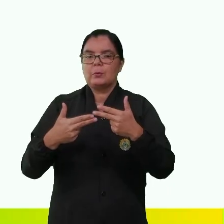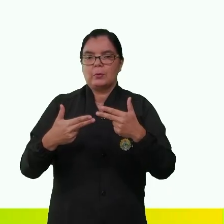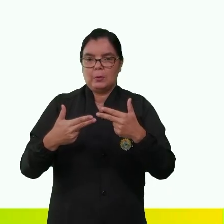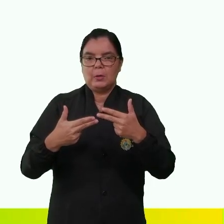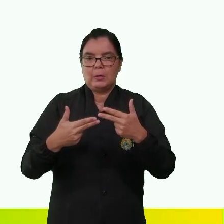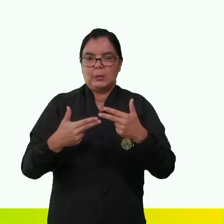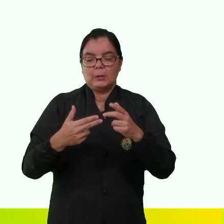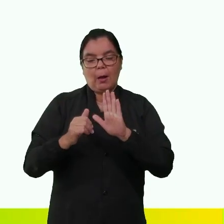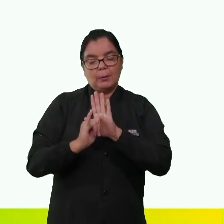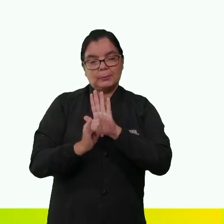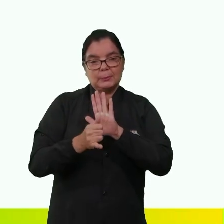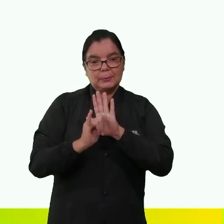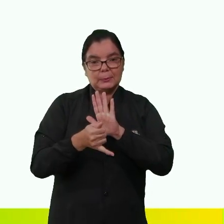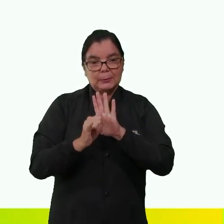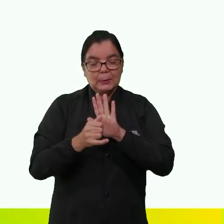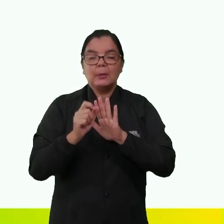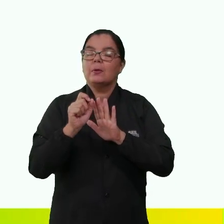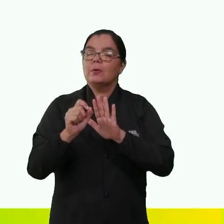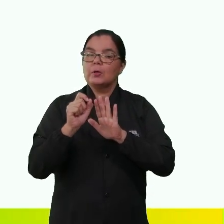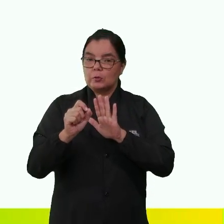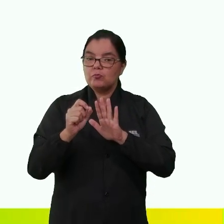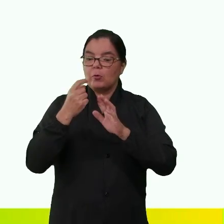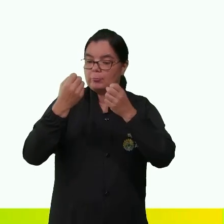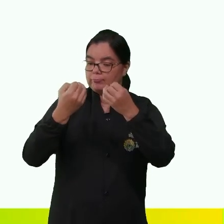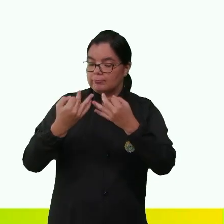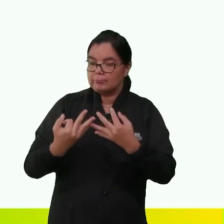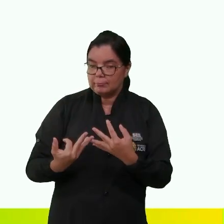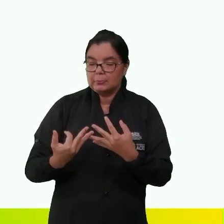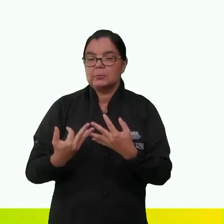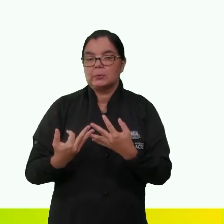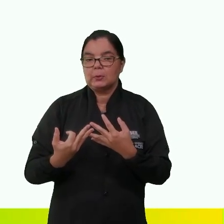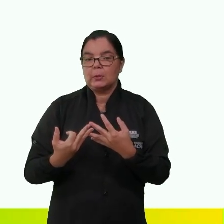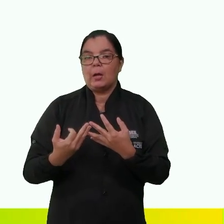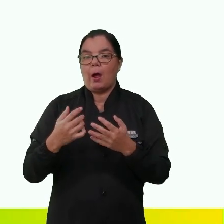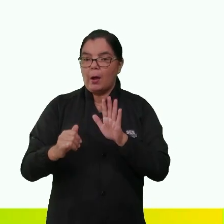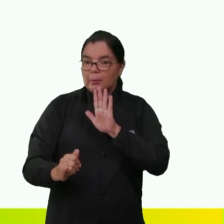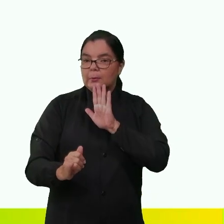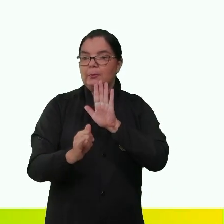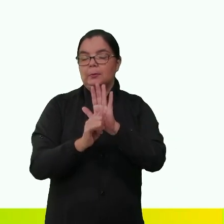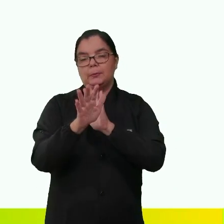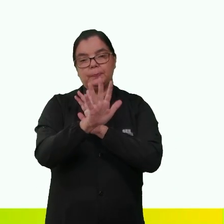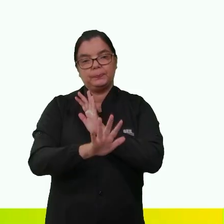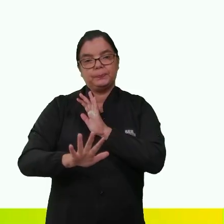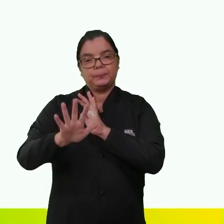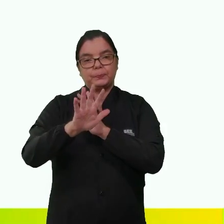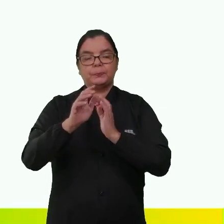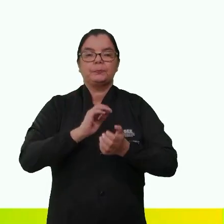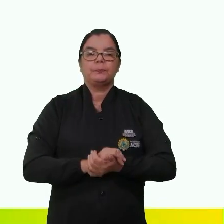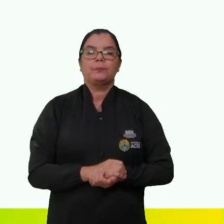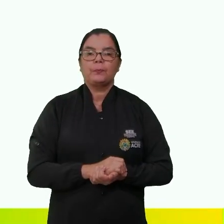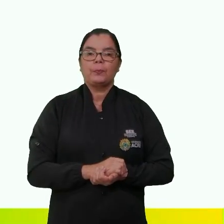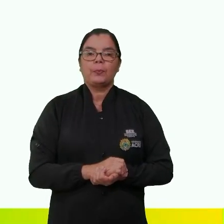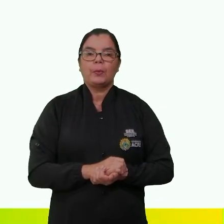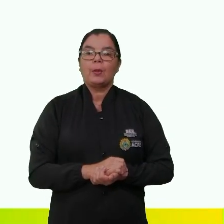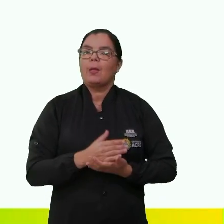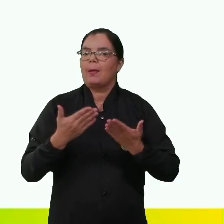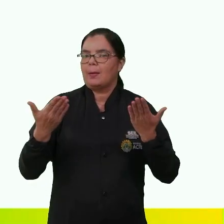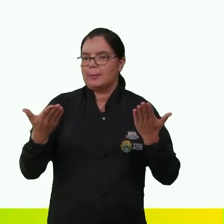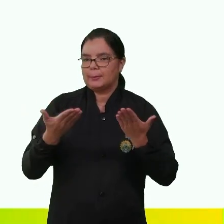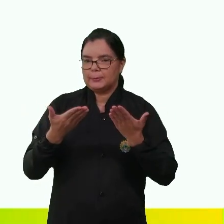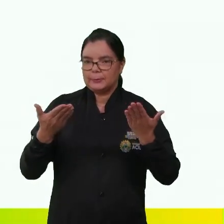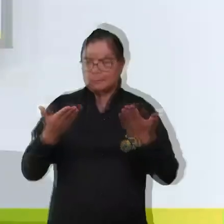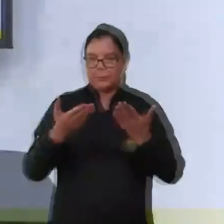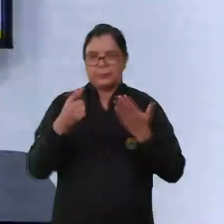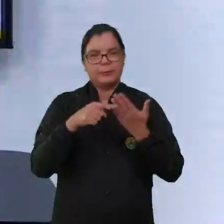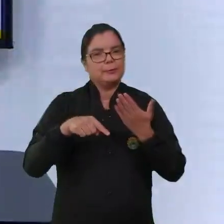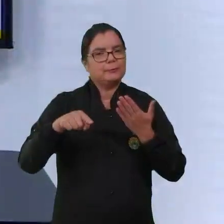das narrativas que contam aí, que mostram a identidade nacional, tá, pessoal? Agora